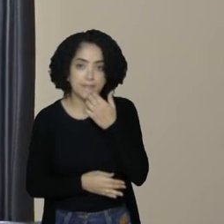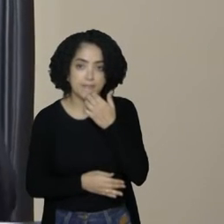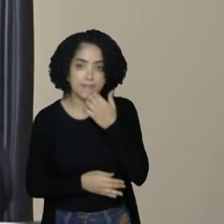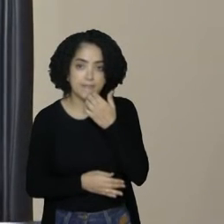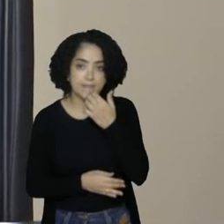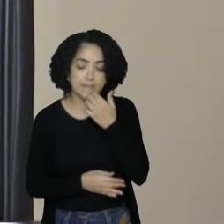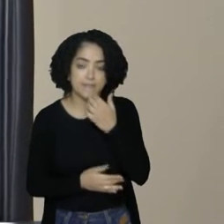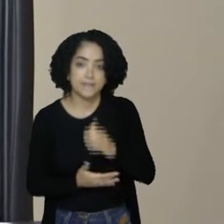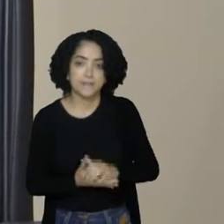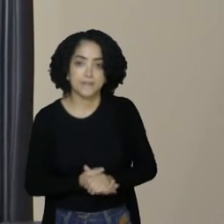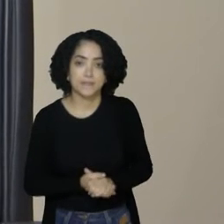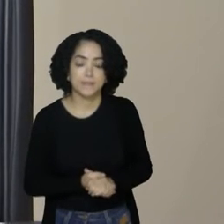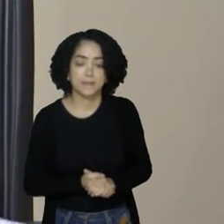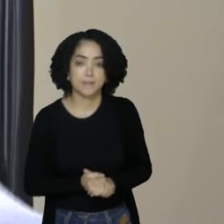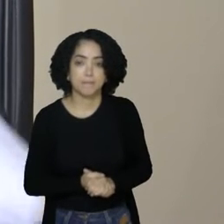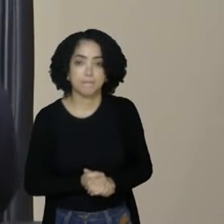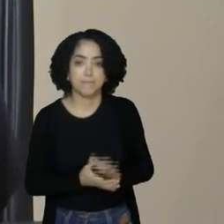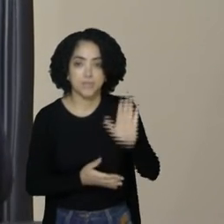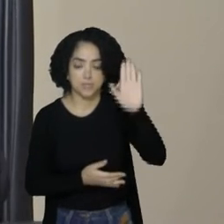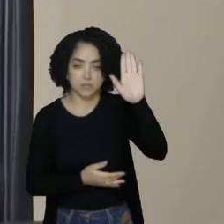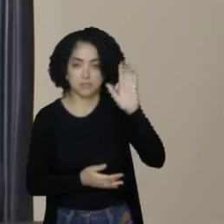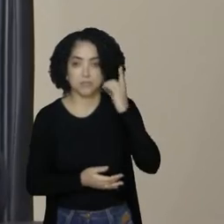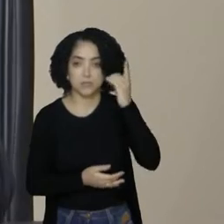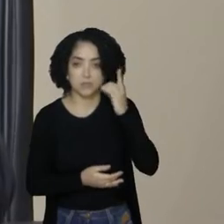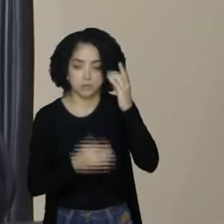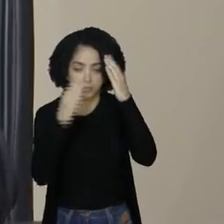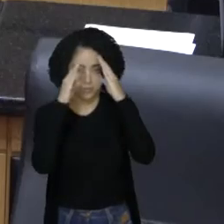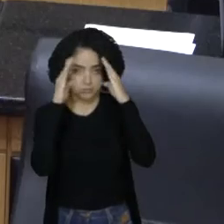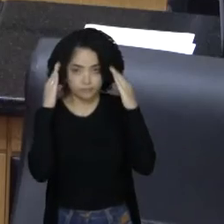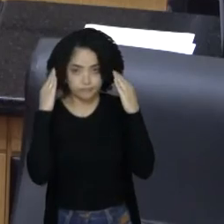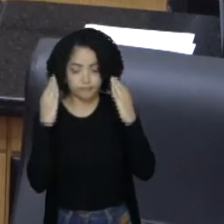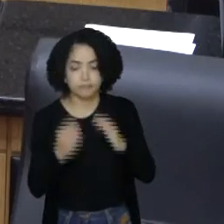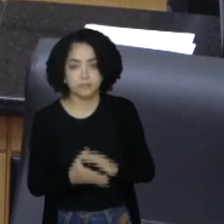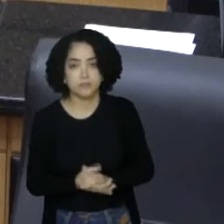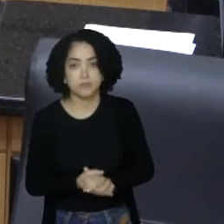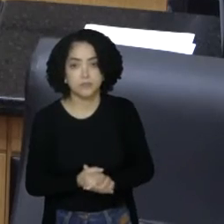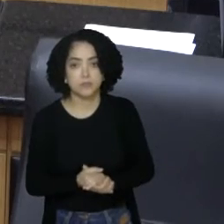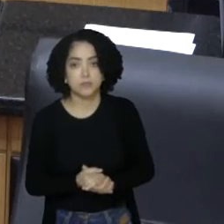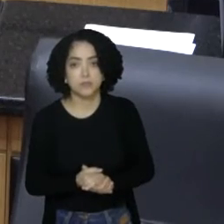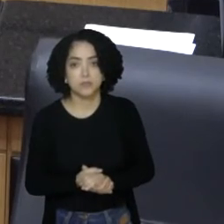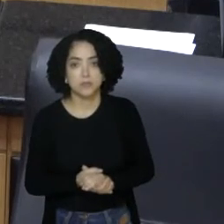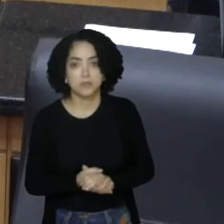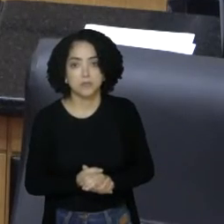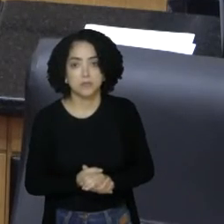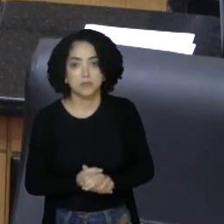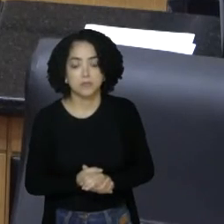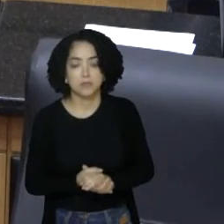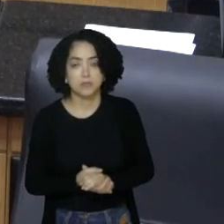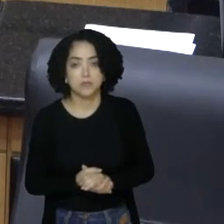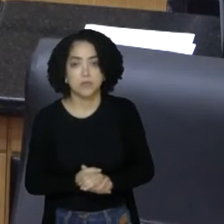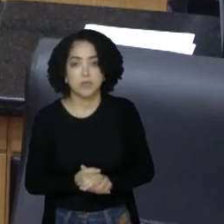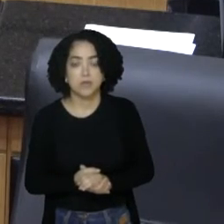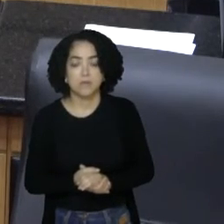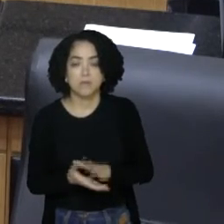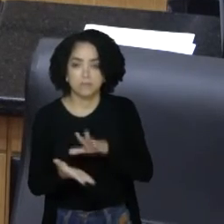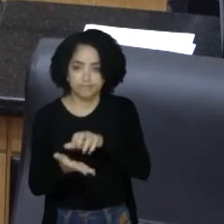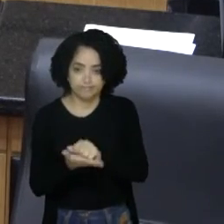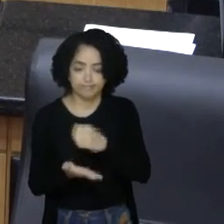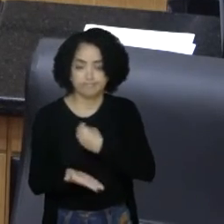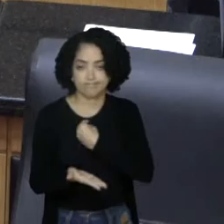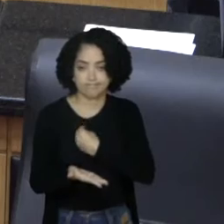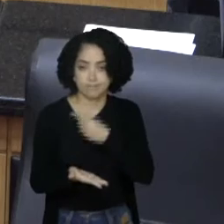Só uma questão, Jorge. Por favor. Apenas para registrar e cumprimentar a presença, acompanhando a